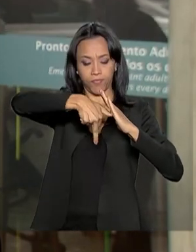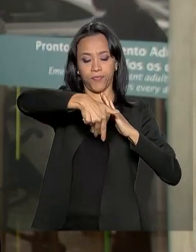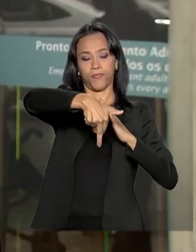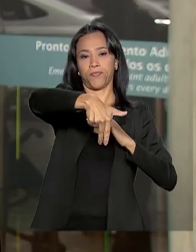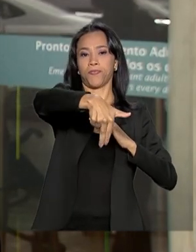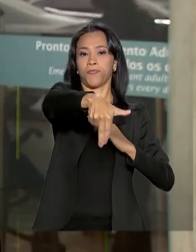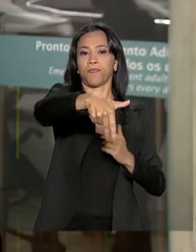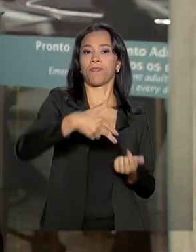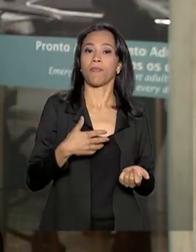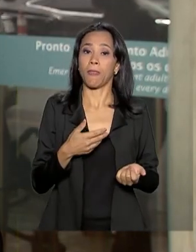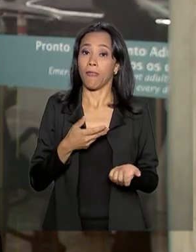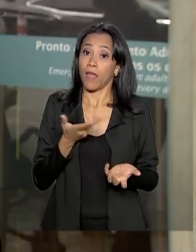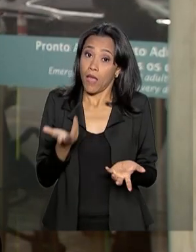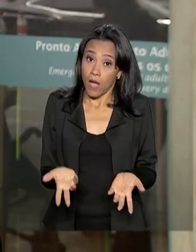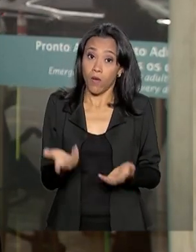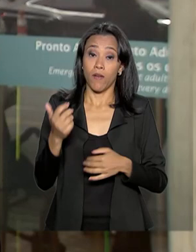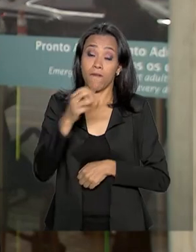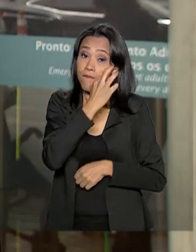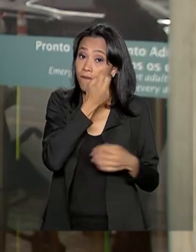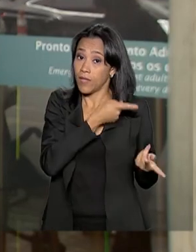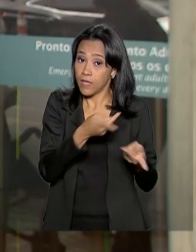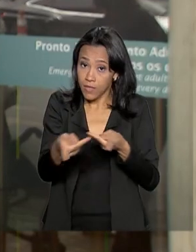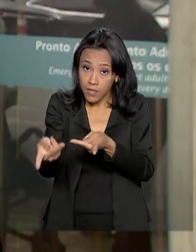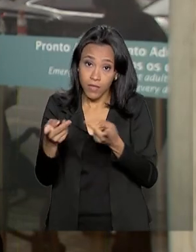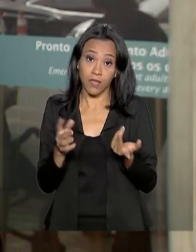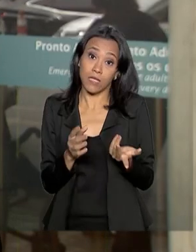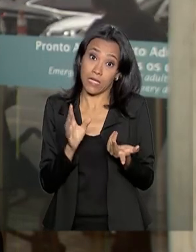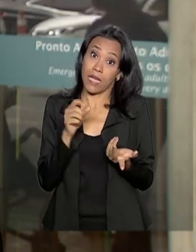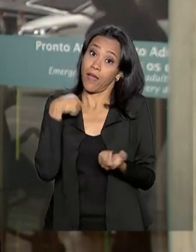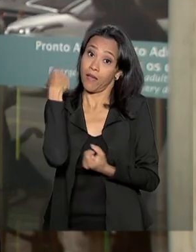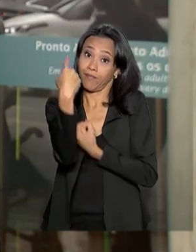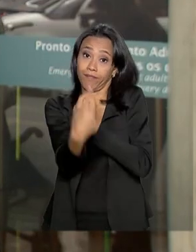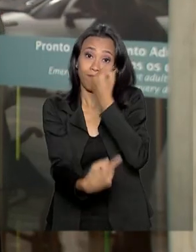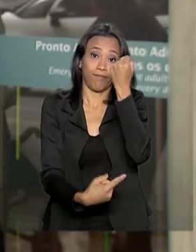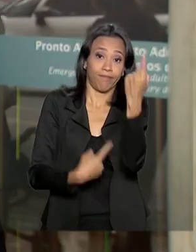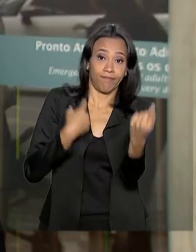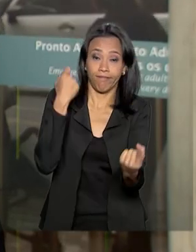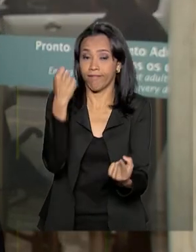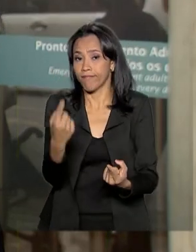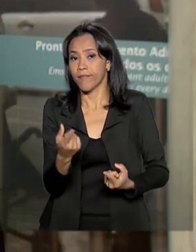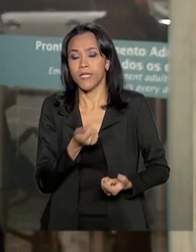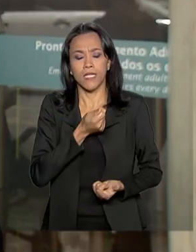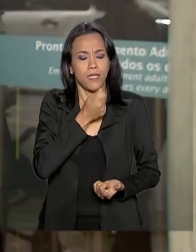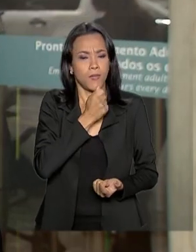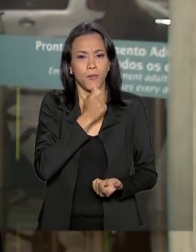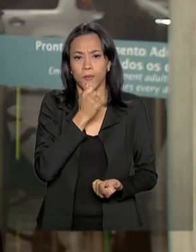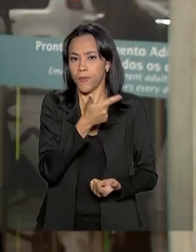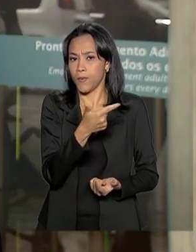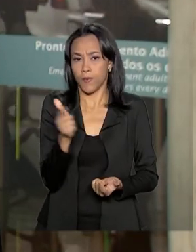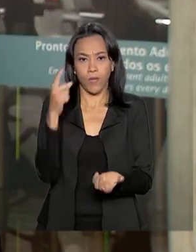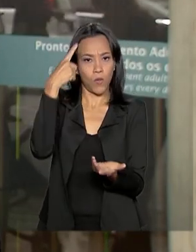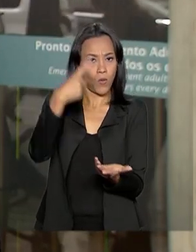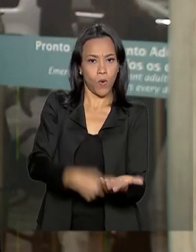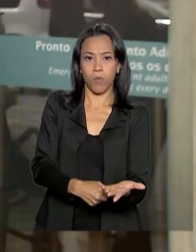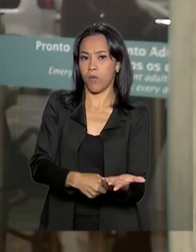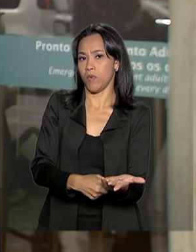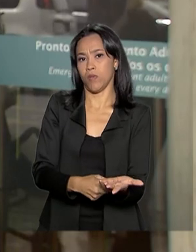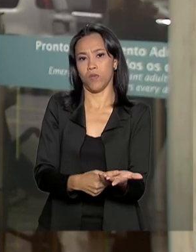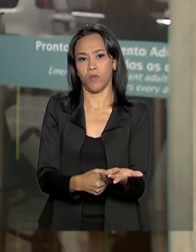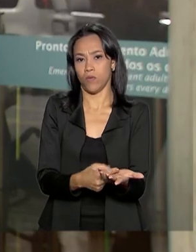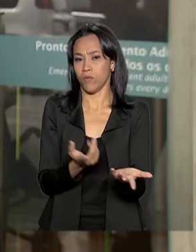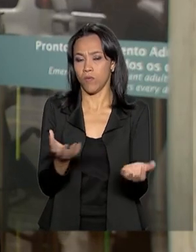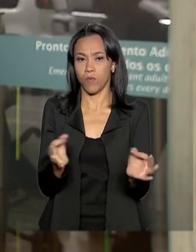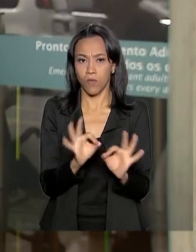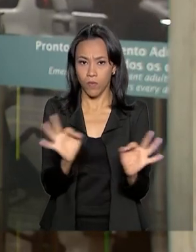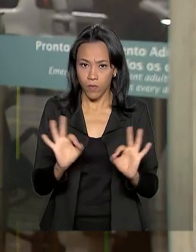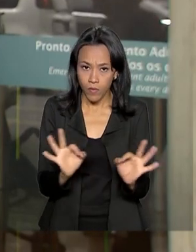por enquanto as visitas seguem restritas e não há compromissos agendados na agenda oficial